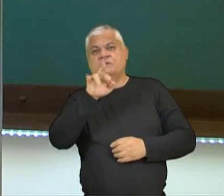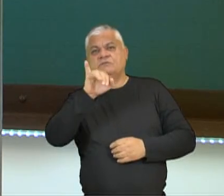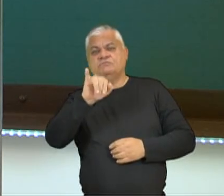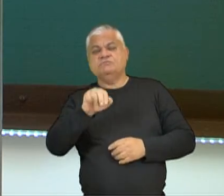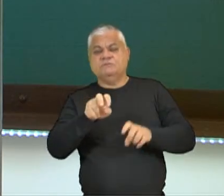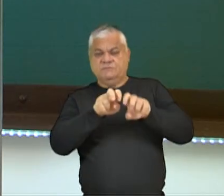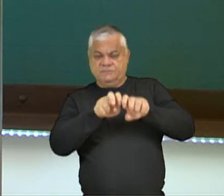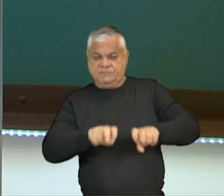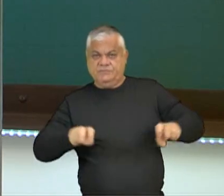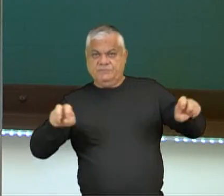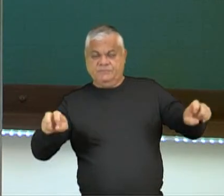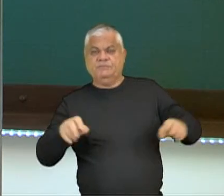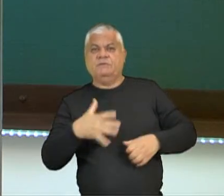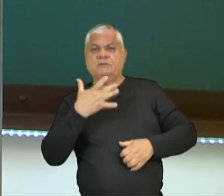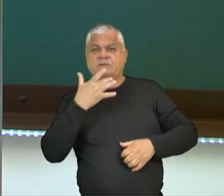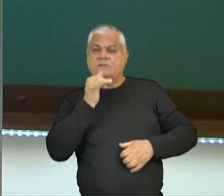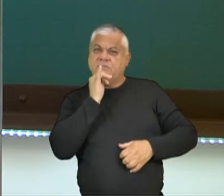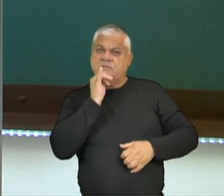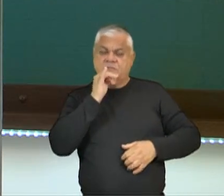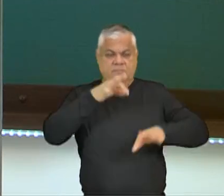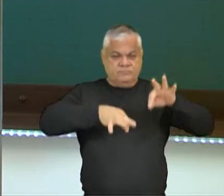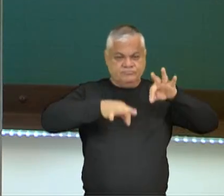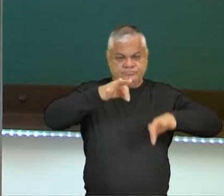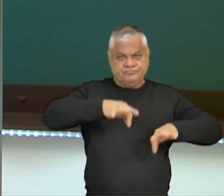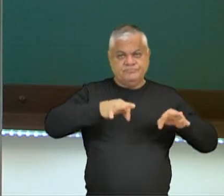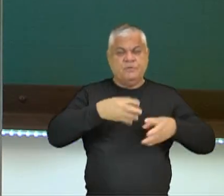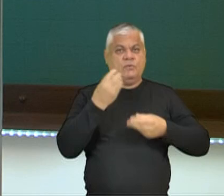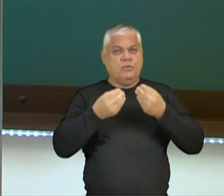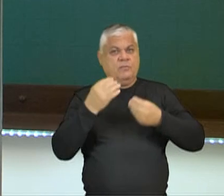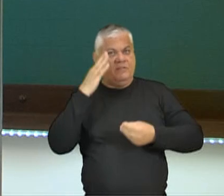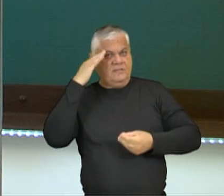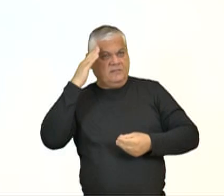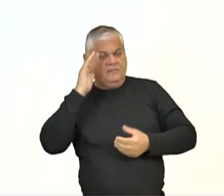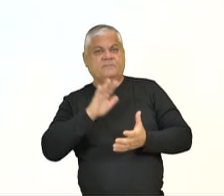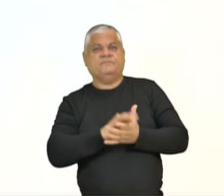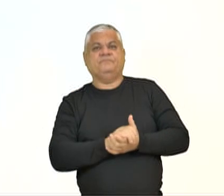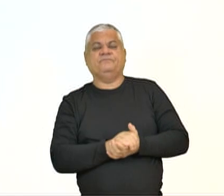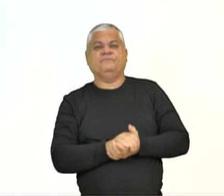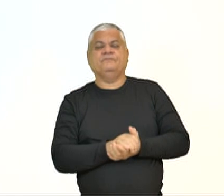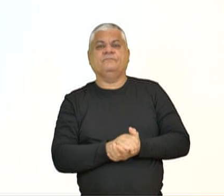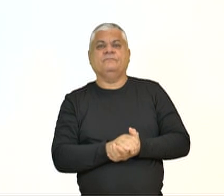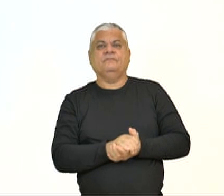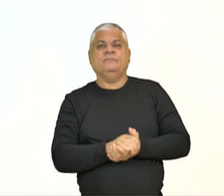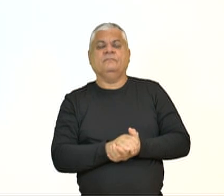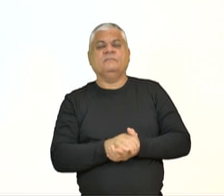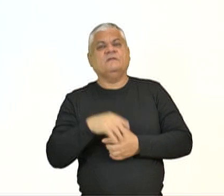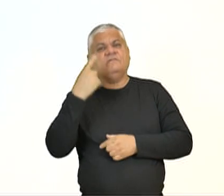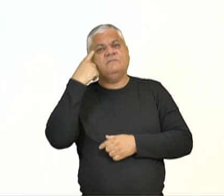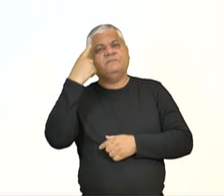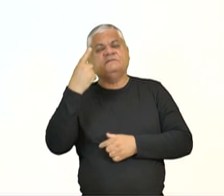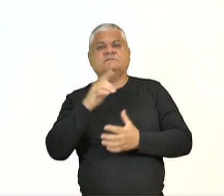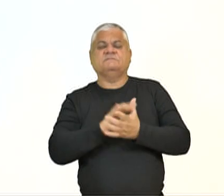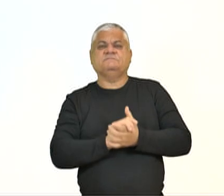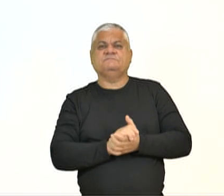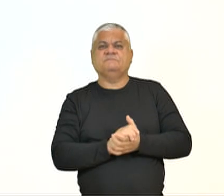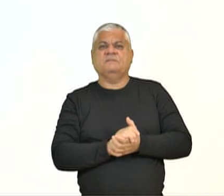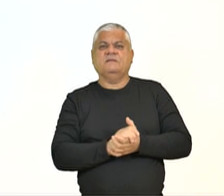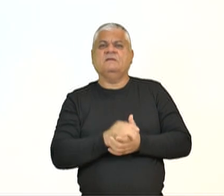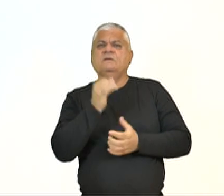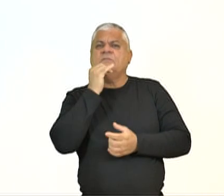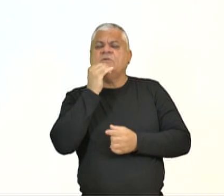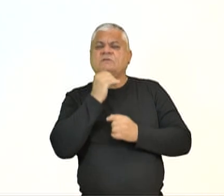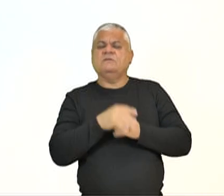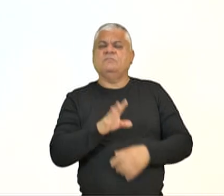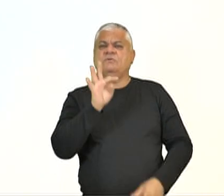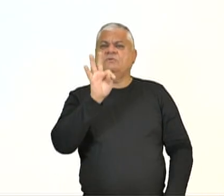simulado e planejar e apresentar um júri simulado. Então vamos pensar juntos aqui. Você sabe o que é um